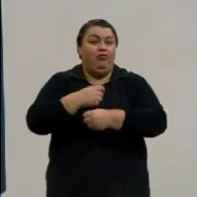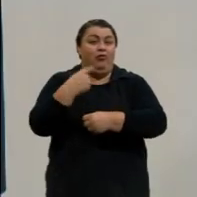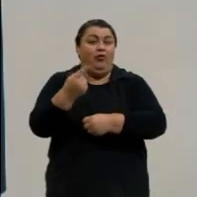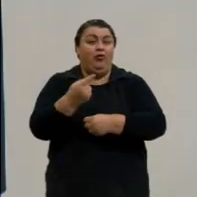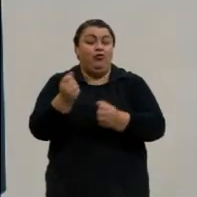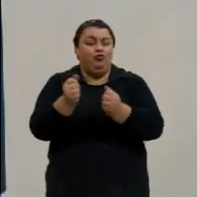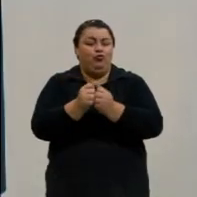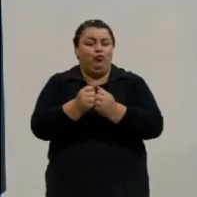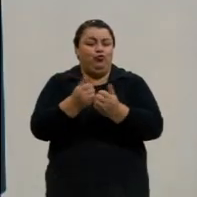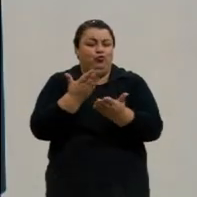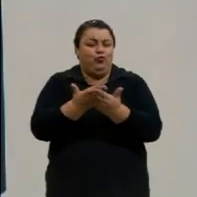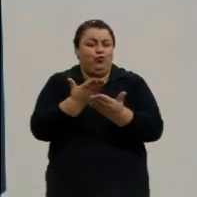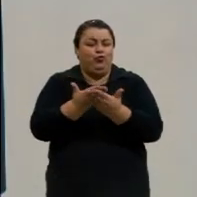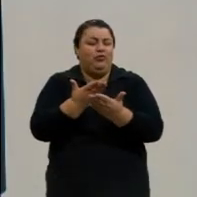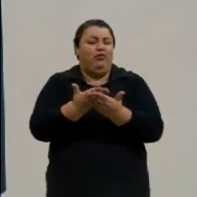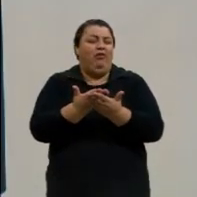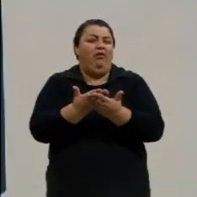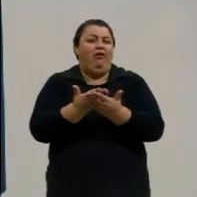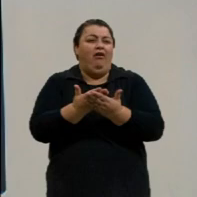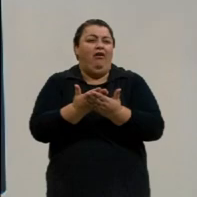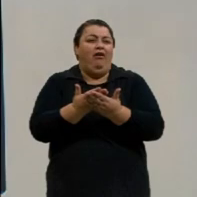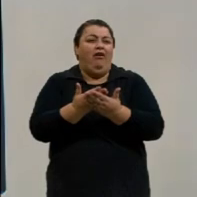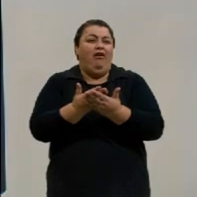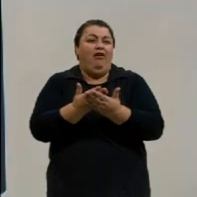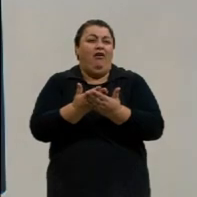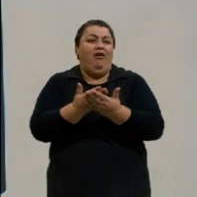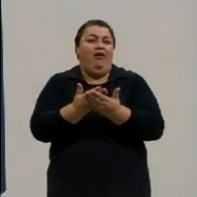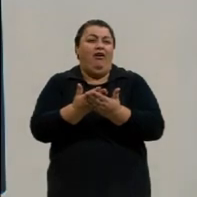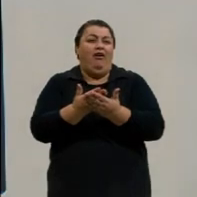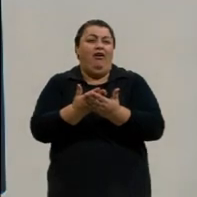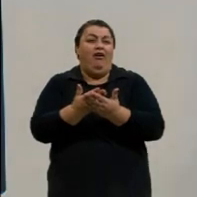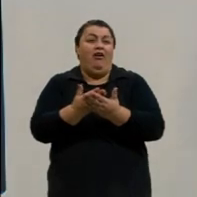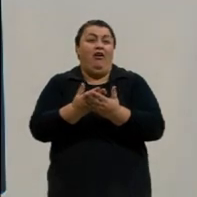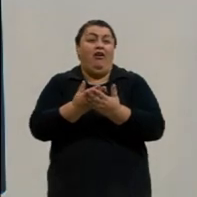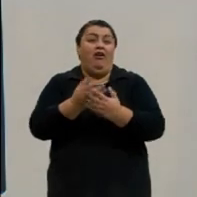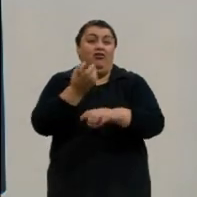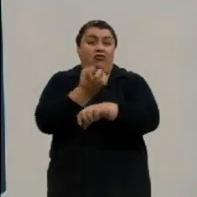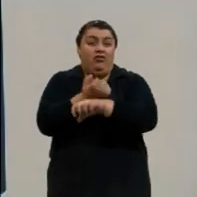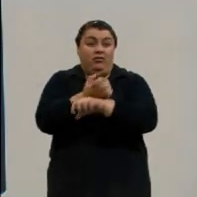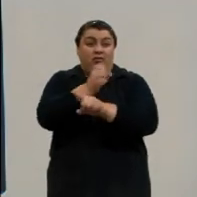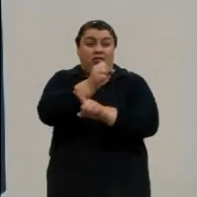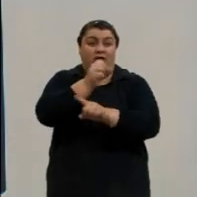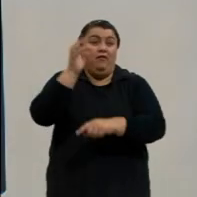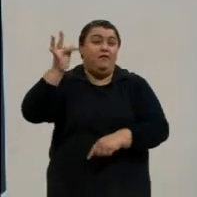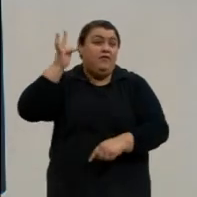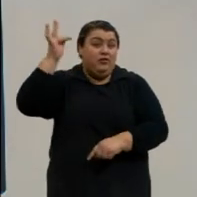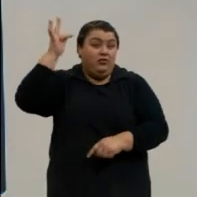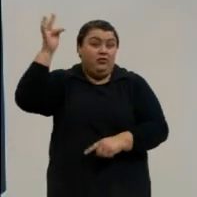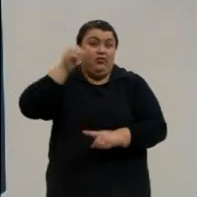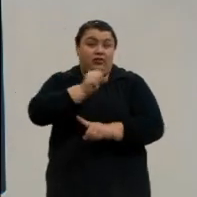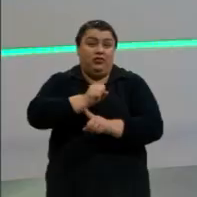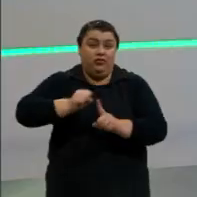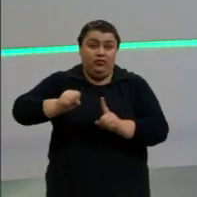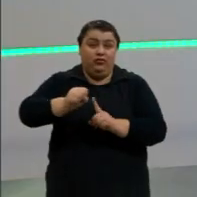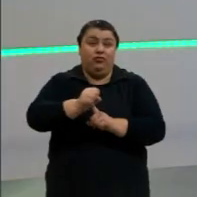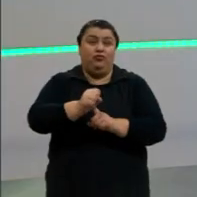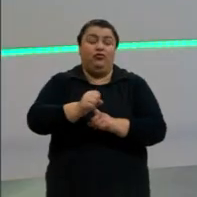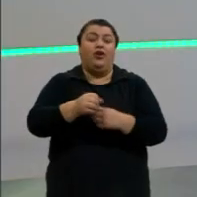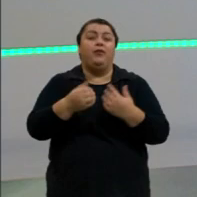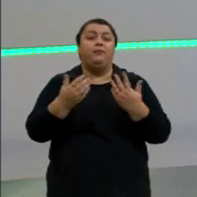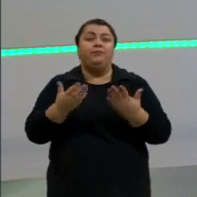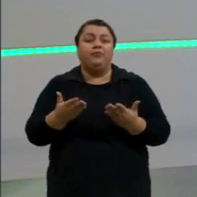para trabalharmos juntos para estudar nos outros ou os componentes curriculares de Filosofia e Sociologia